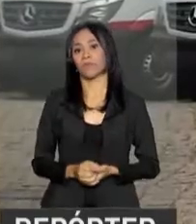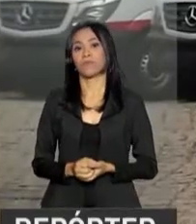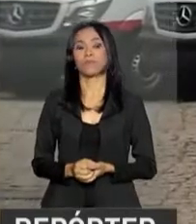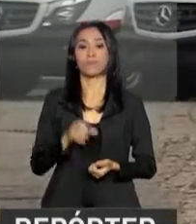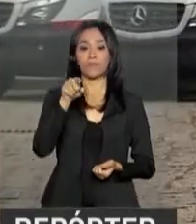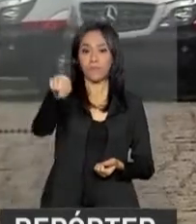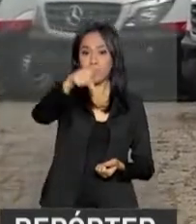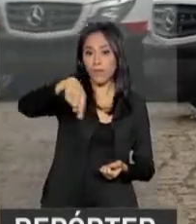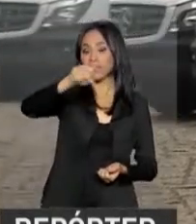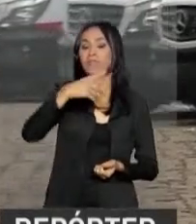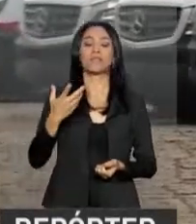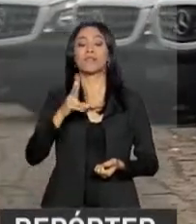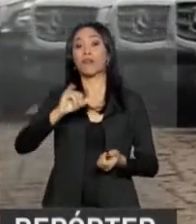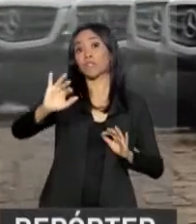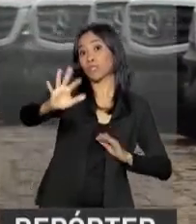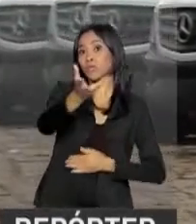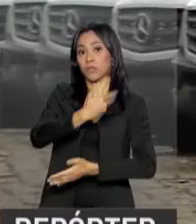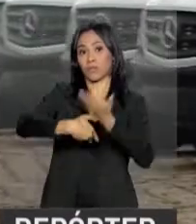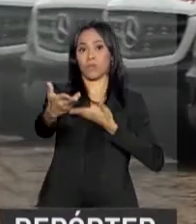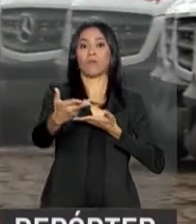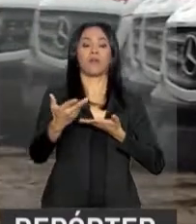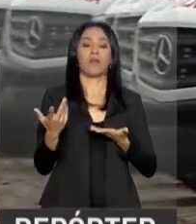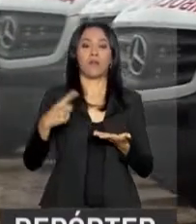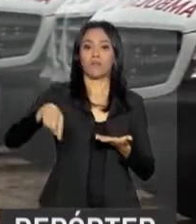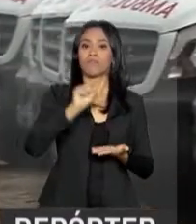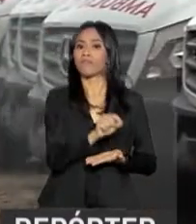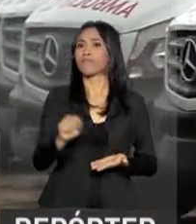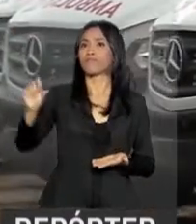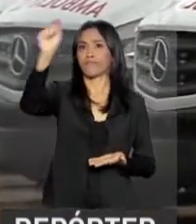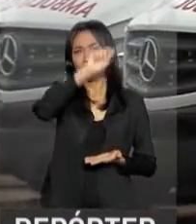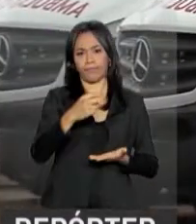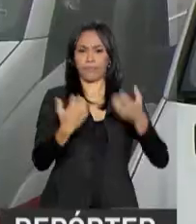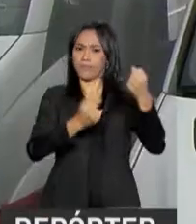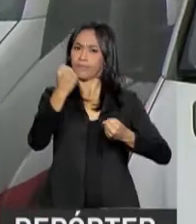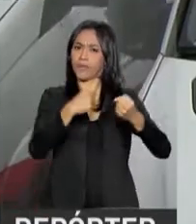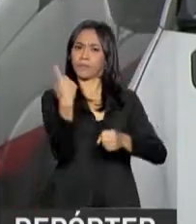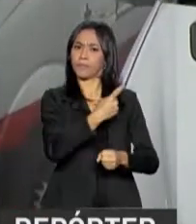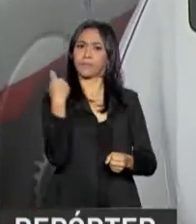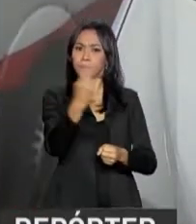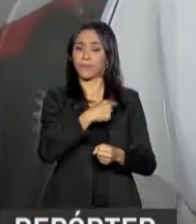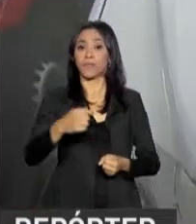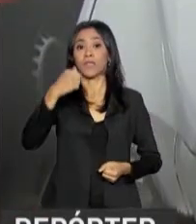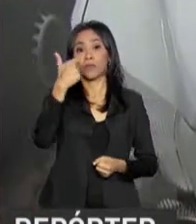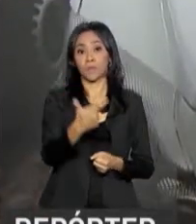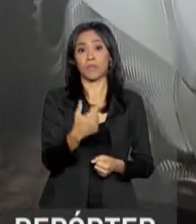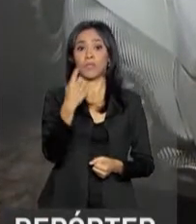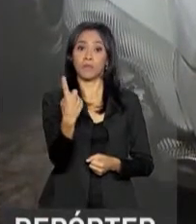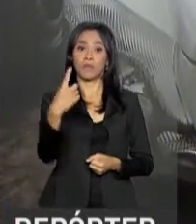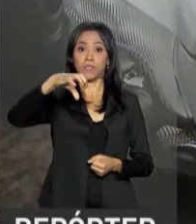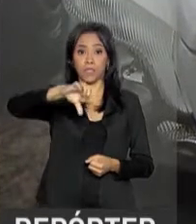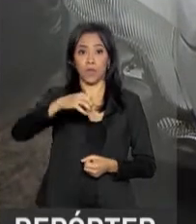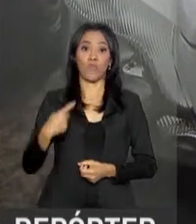as viaturas vão renovar a frota do serviço de atendimento móvel de urgência o samu em 219 municípios de